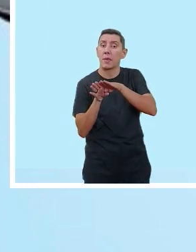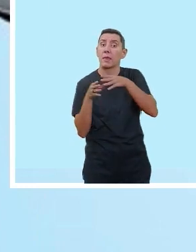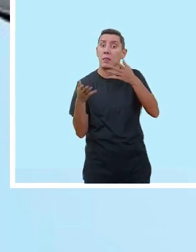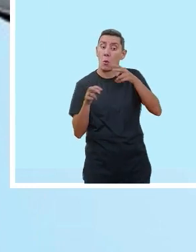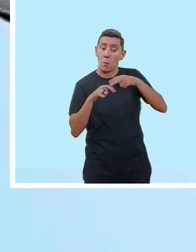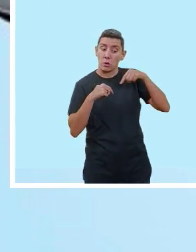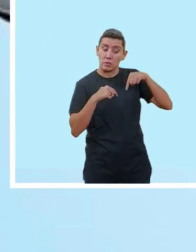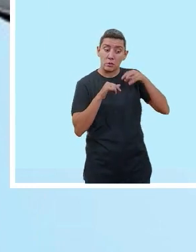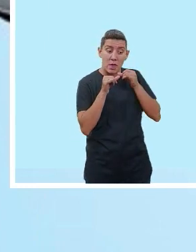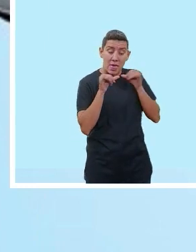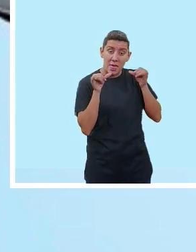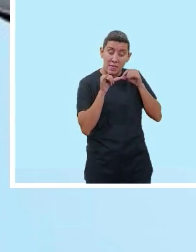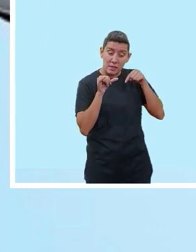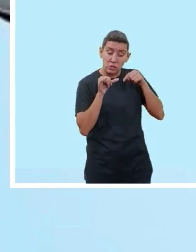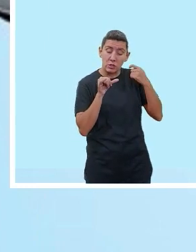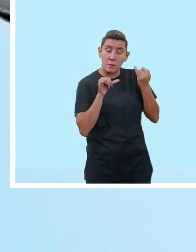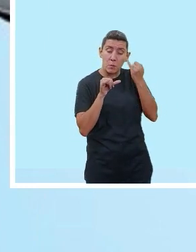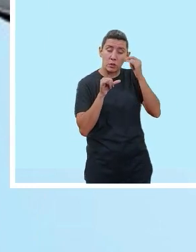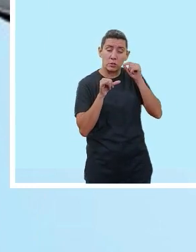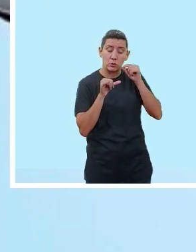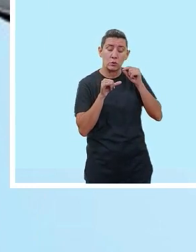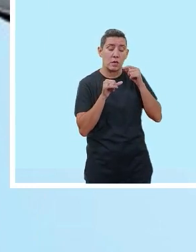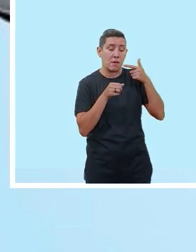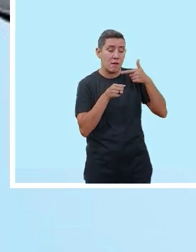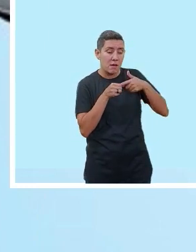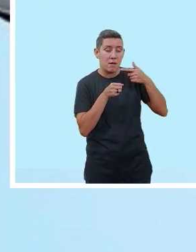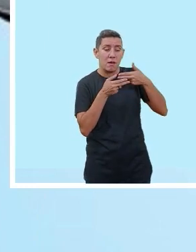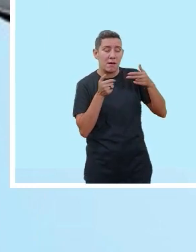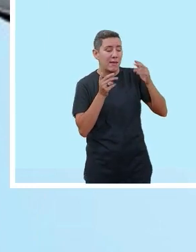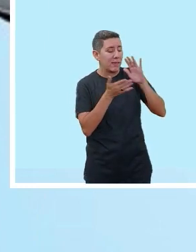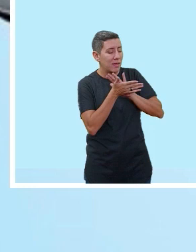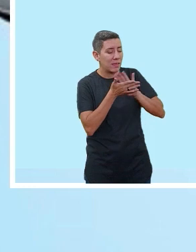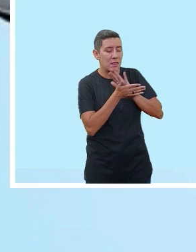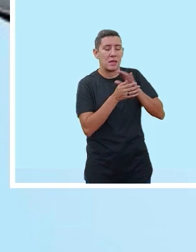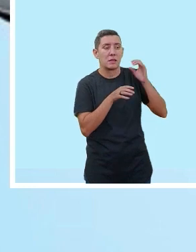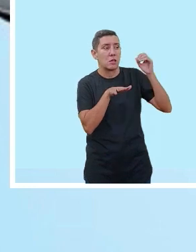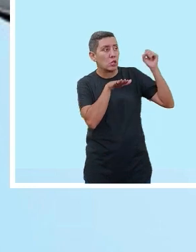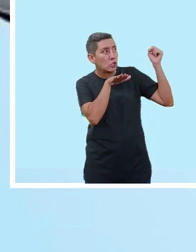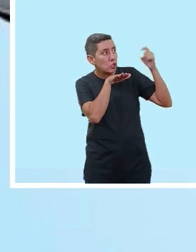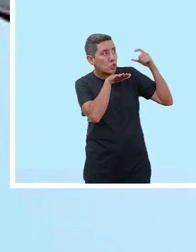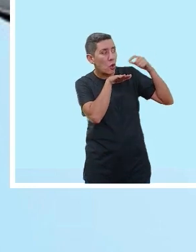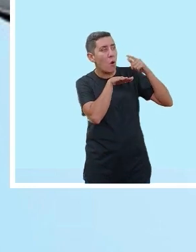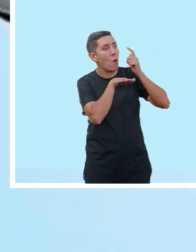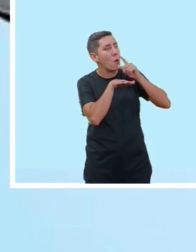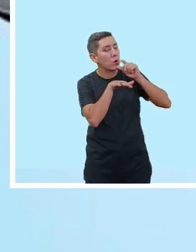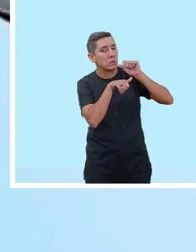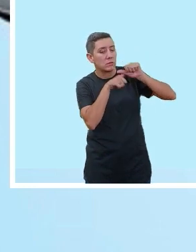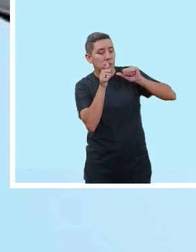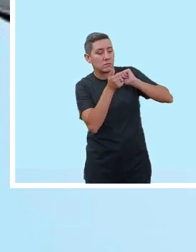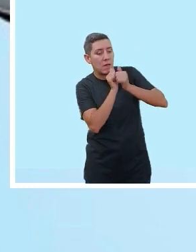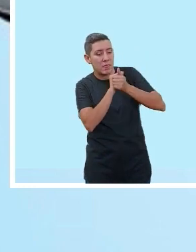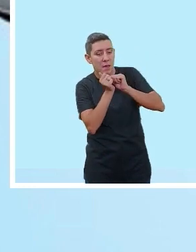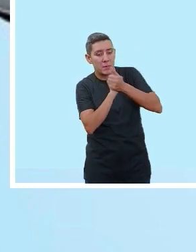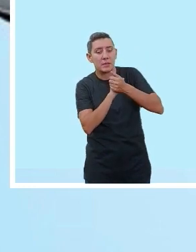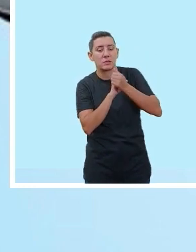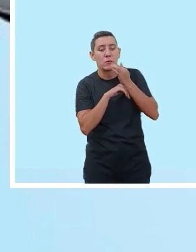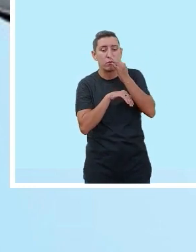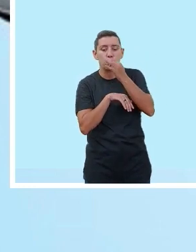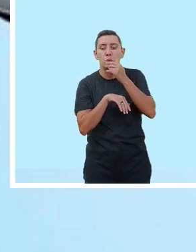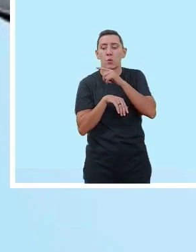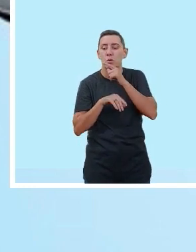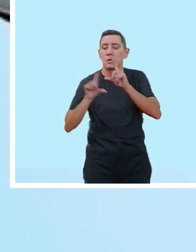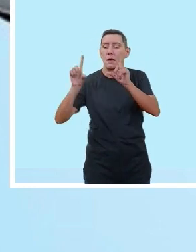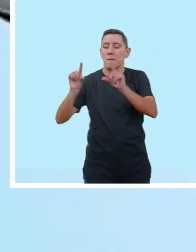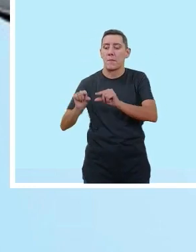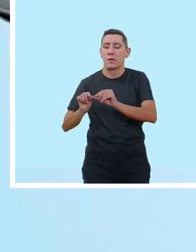renováveis. E nós temos um último tópico aqui que ele é bem interessante, né, que é a aplicação do hidrogênio, né? Então, quando